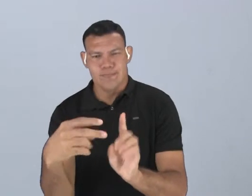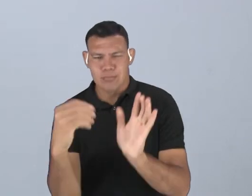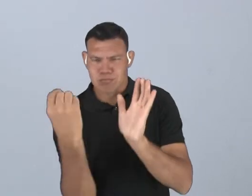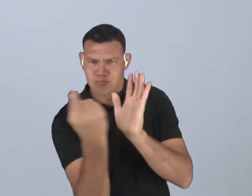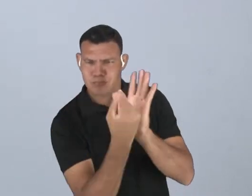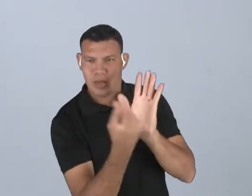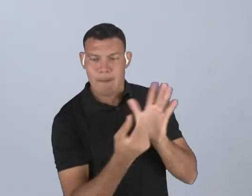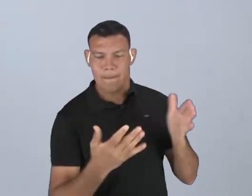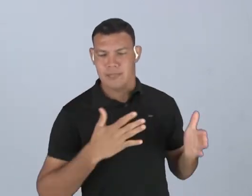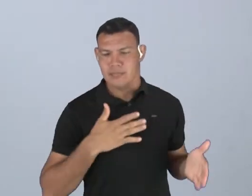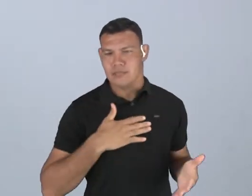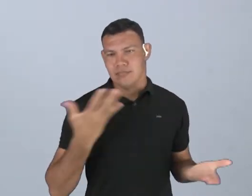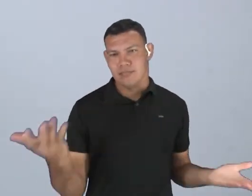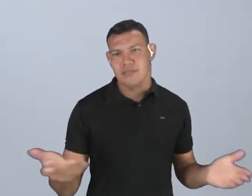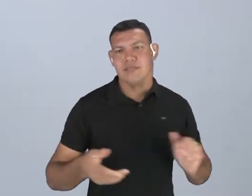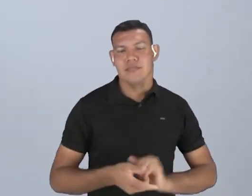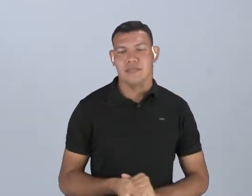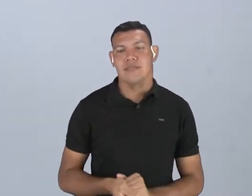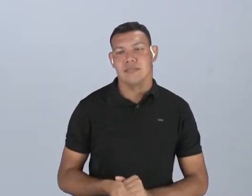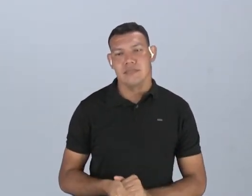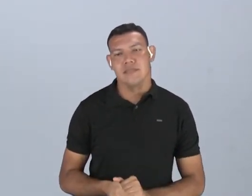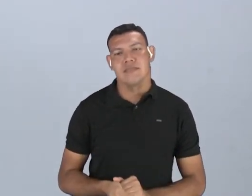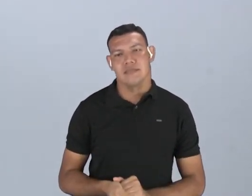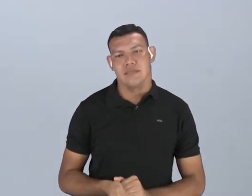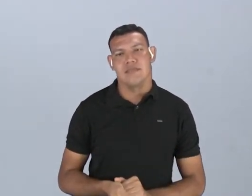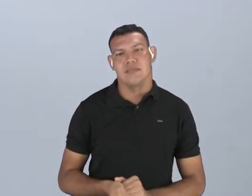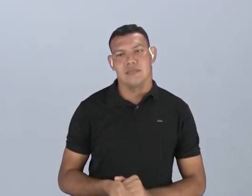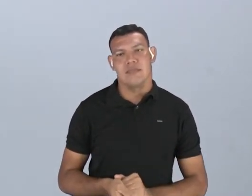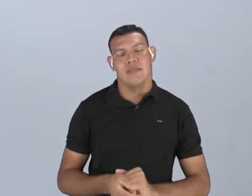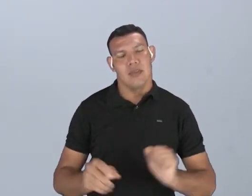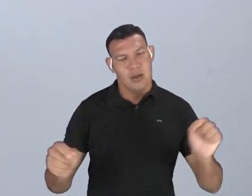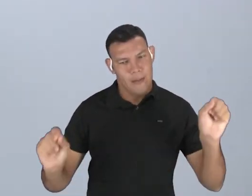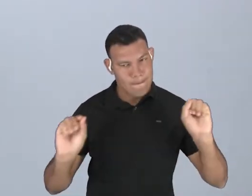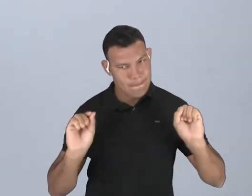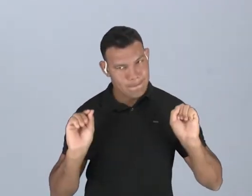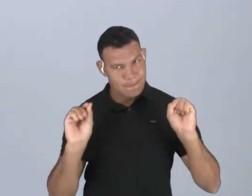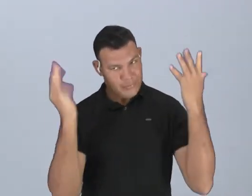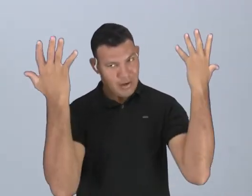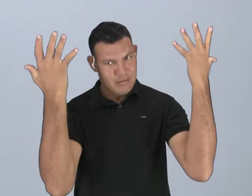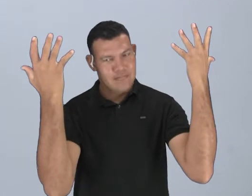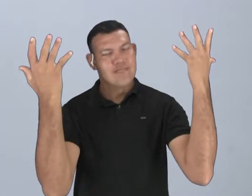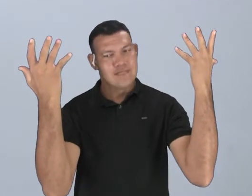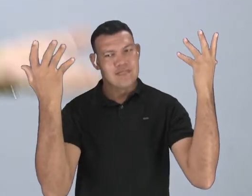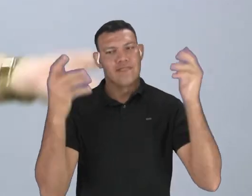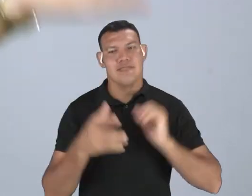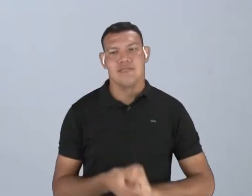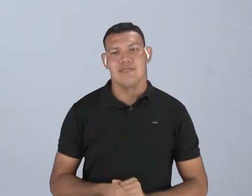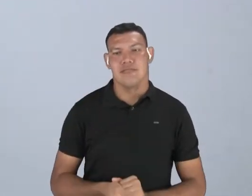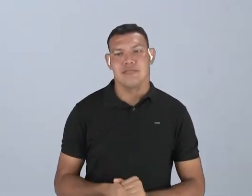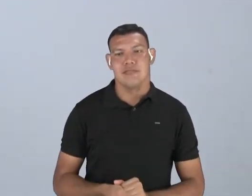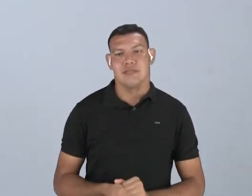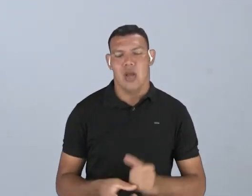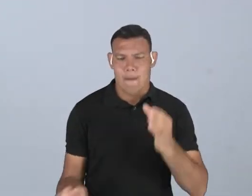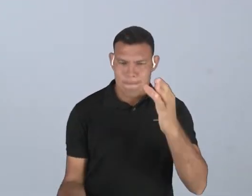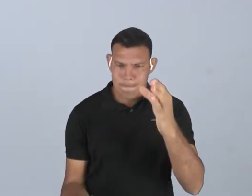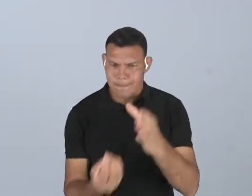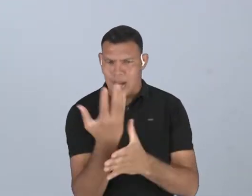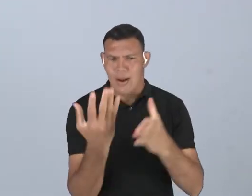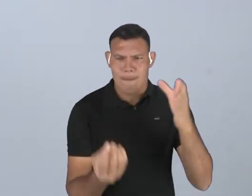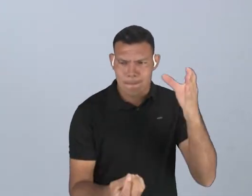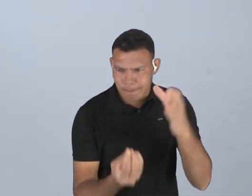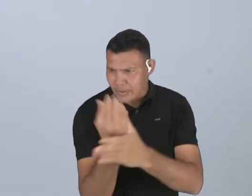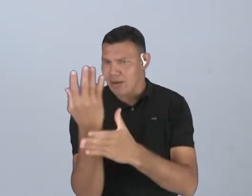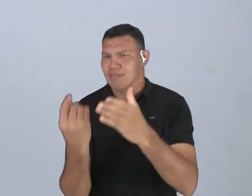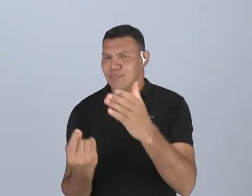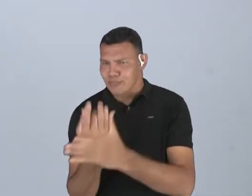nesse texto. E é aí que as coisas vão acontecendo na linguagem. Textos vão surgindo a partir de outros,